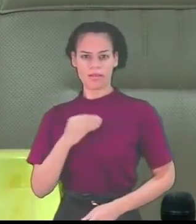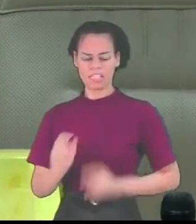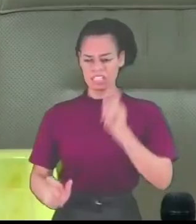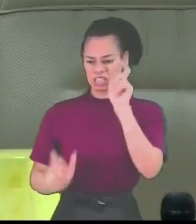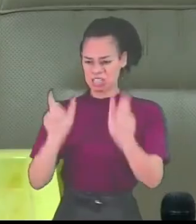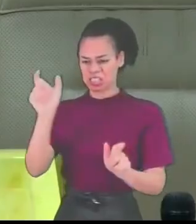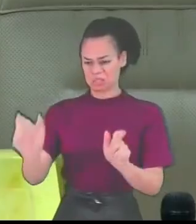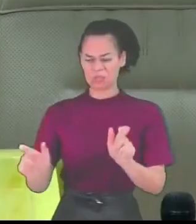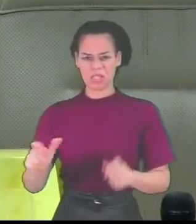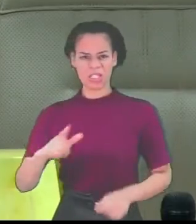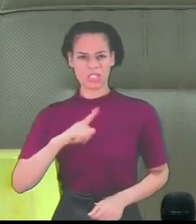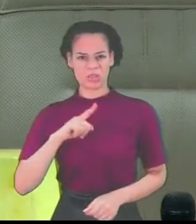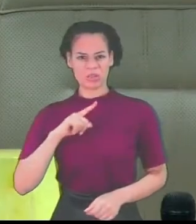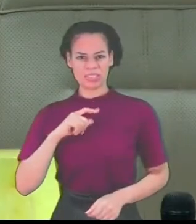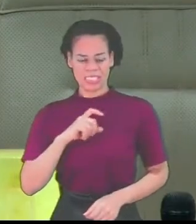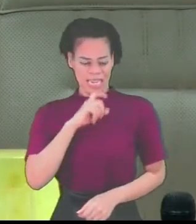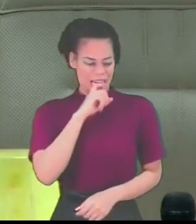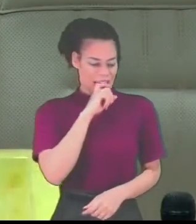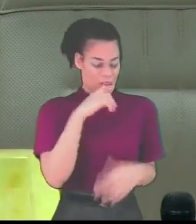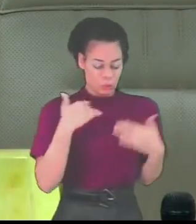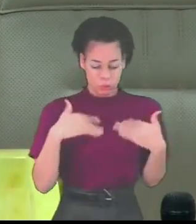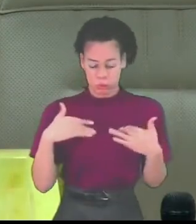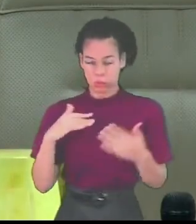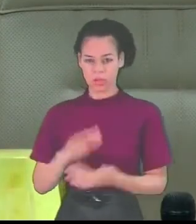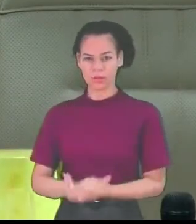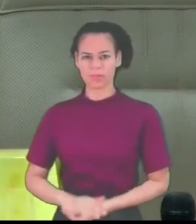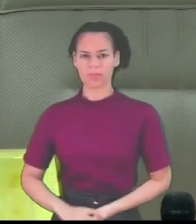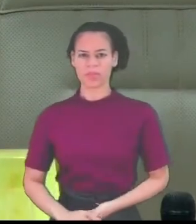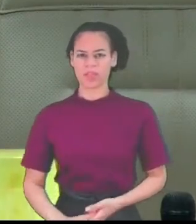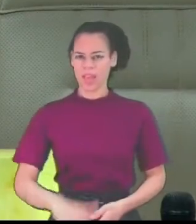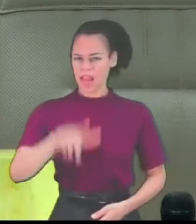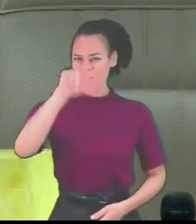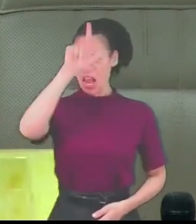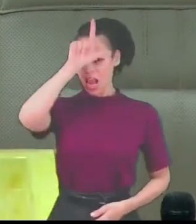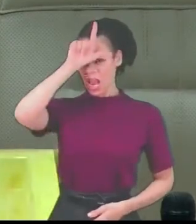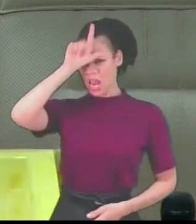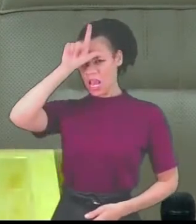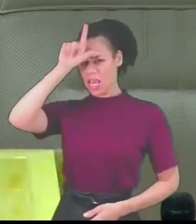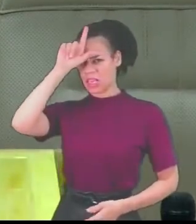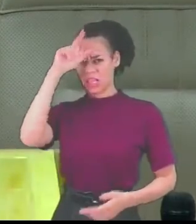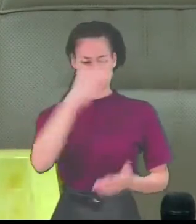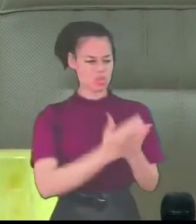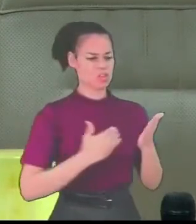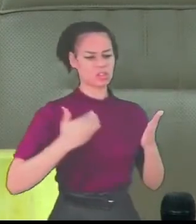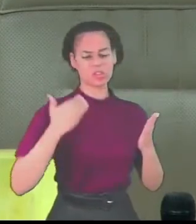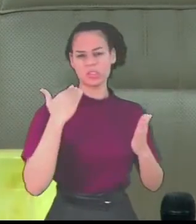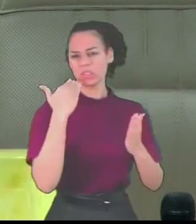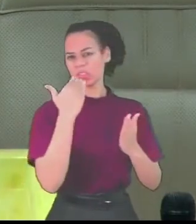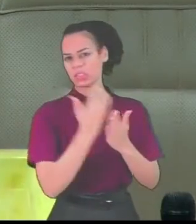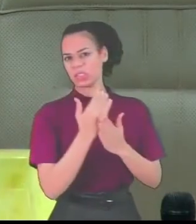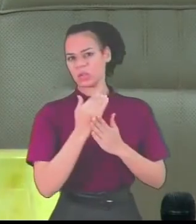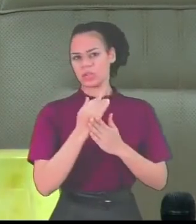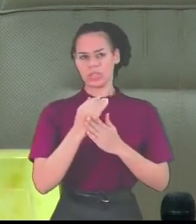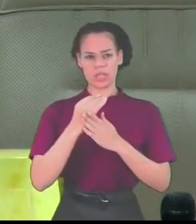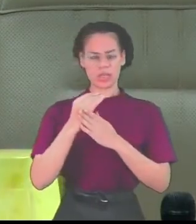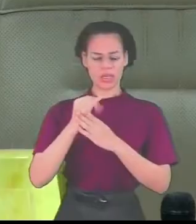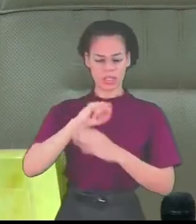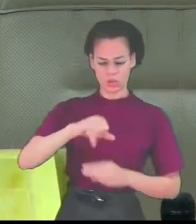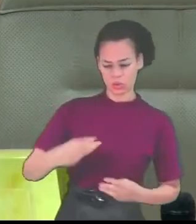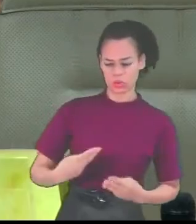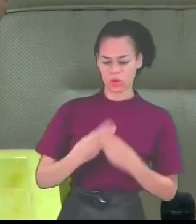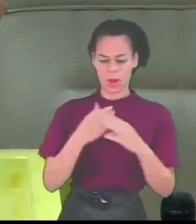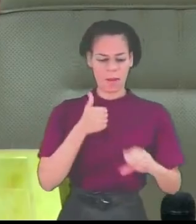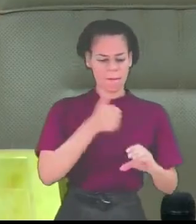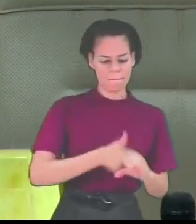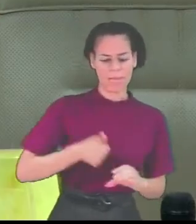tem autoridade das maiores autoridades judaicas para perseguir os cristãos a